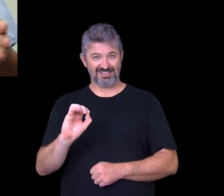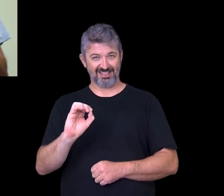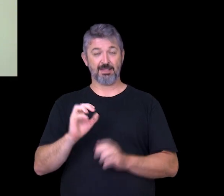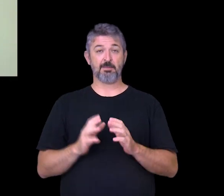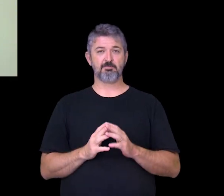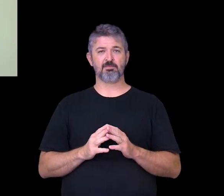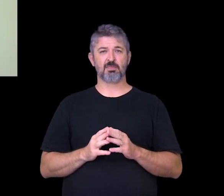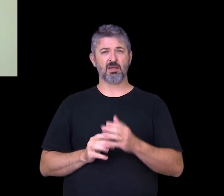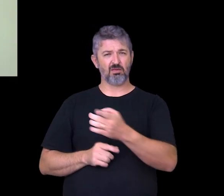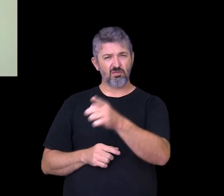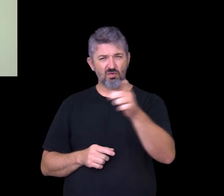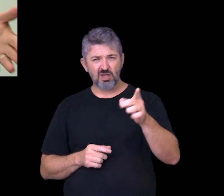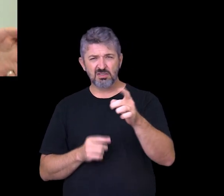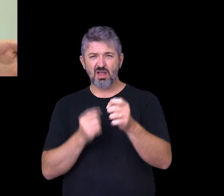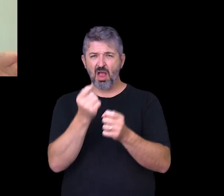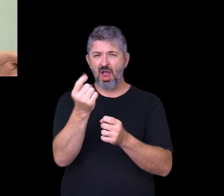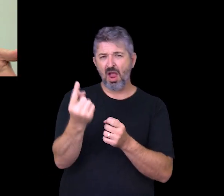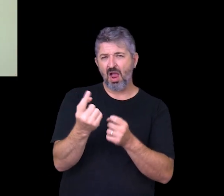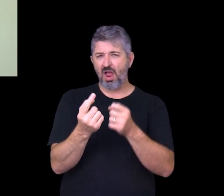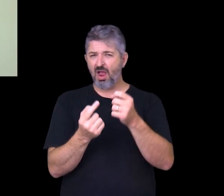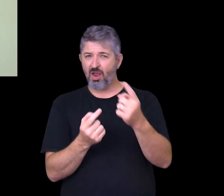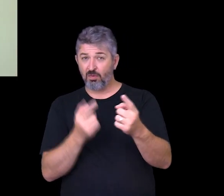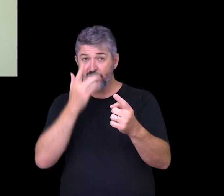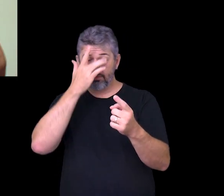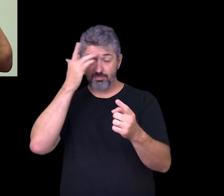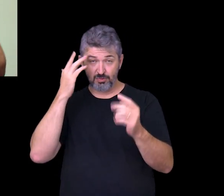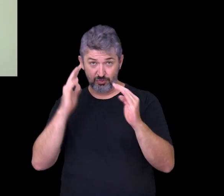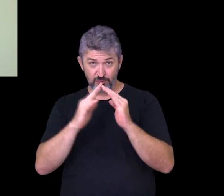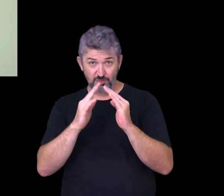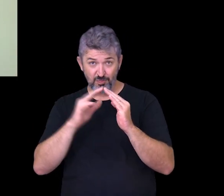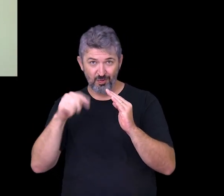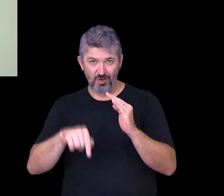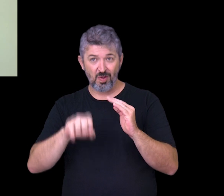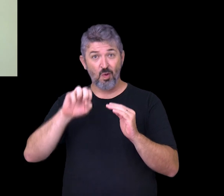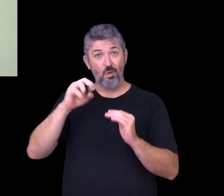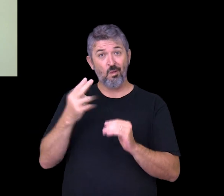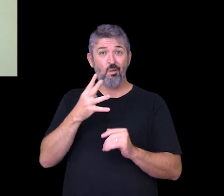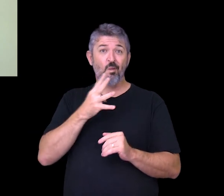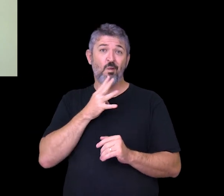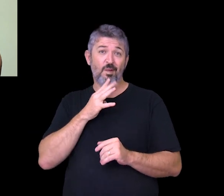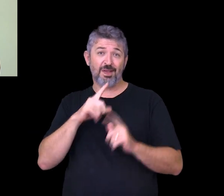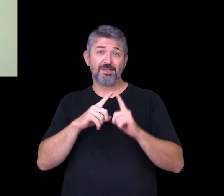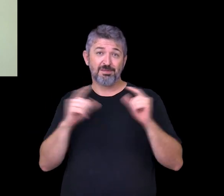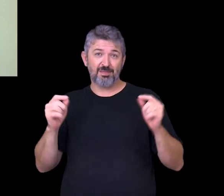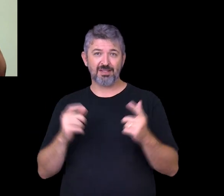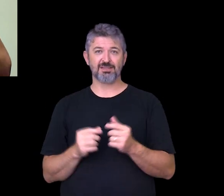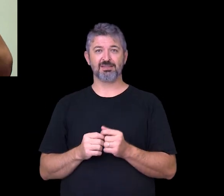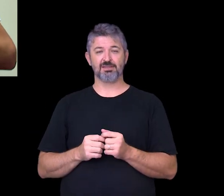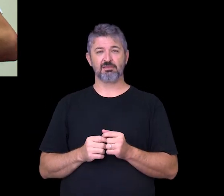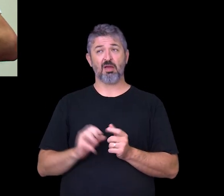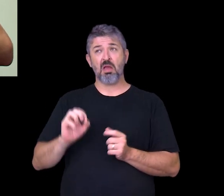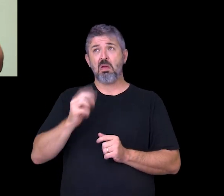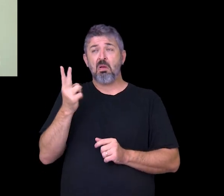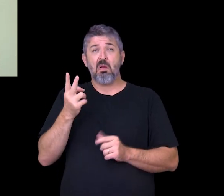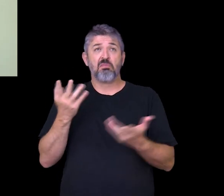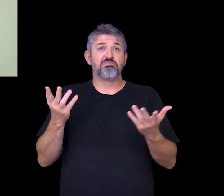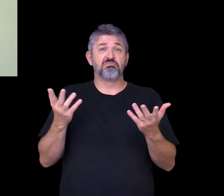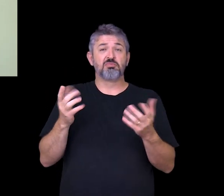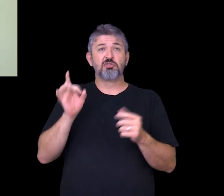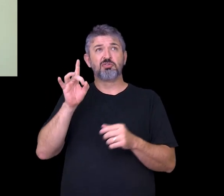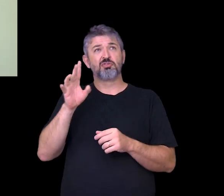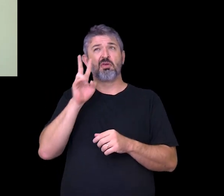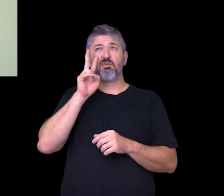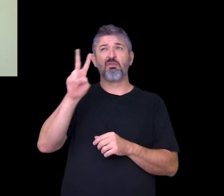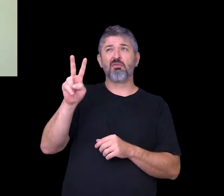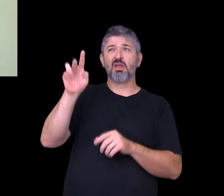vocês, telespectadores, aqueles que moram aqui ou já conhecem Brasília, ou mesmo aqueles que ainda só viram imagens da